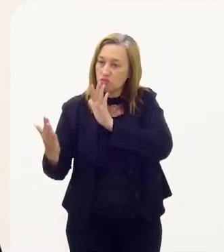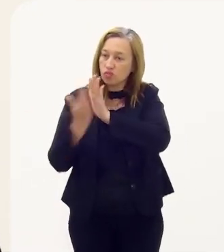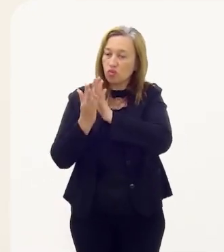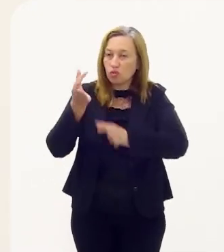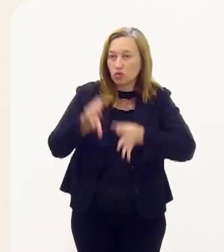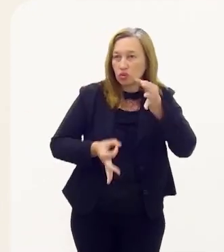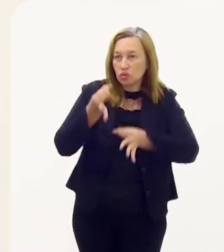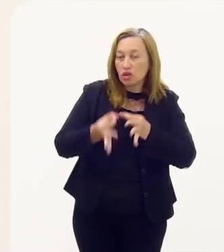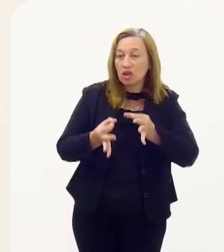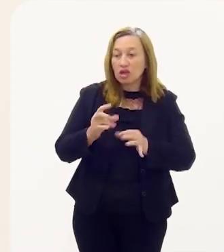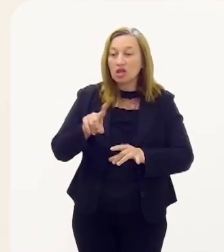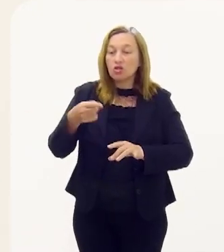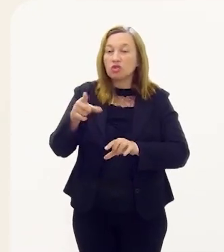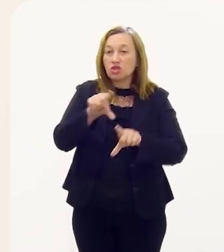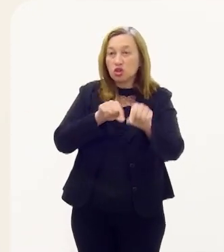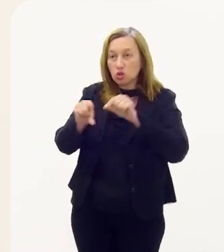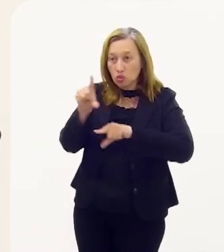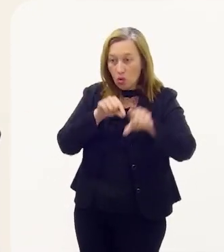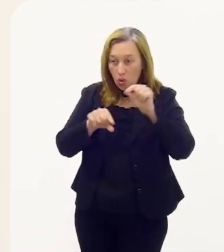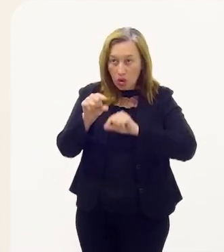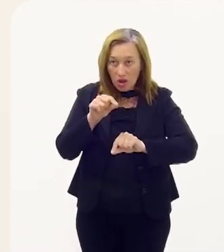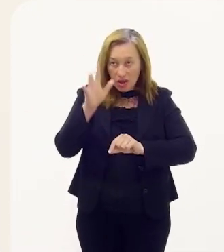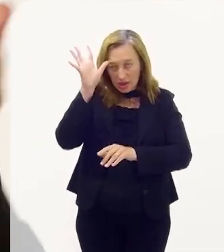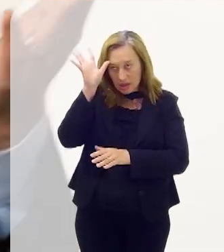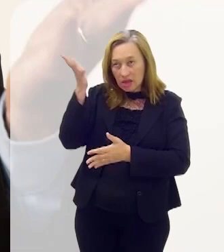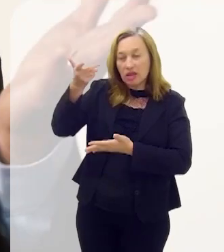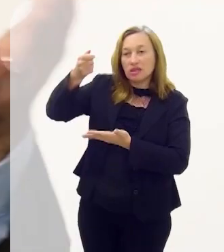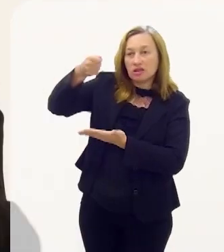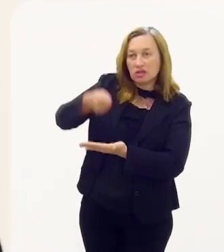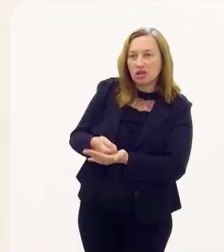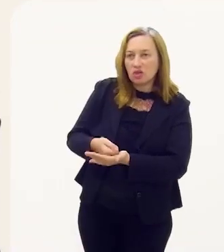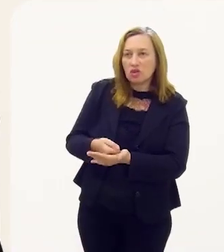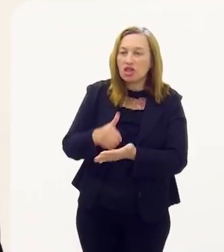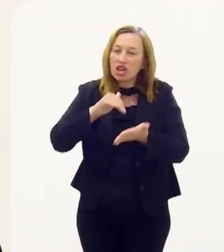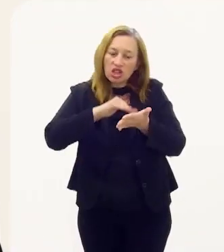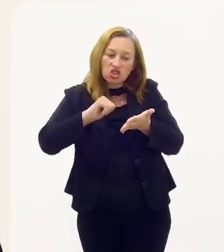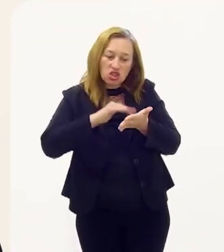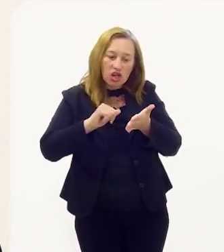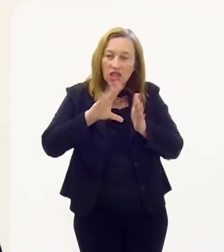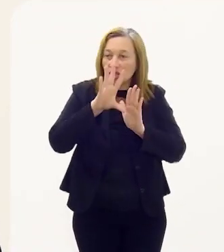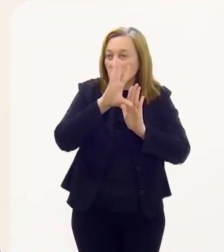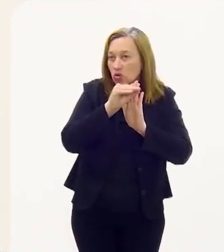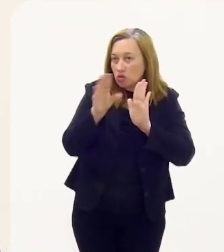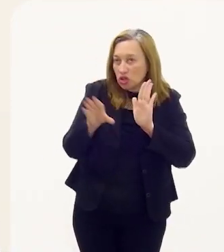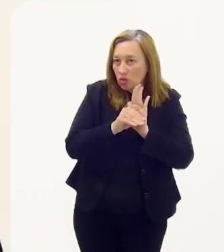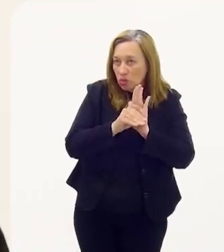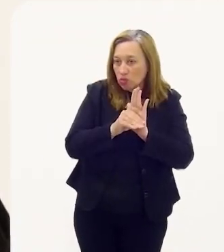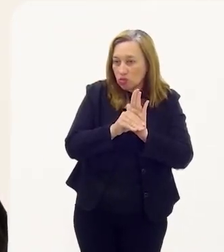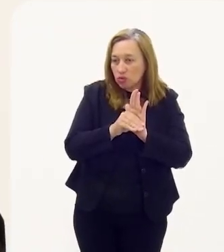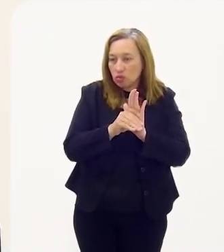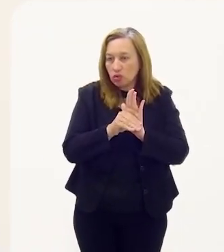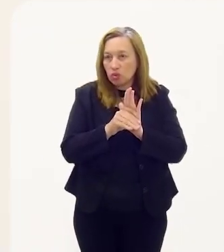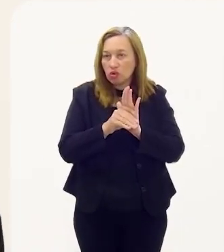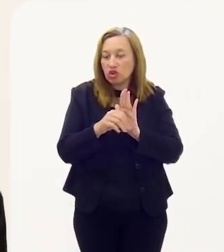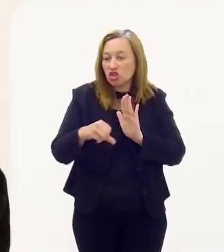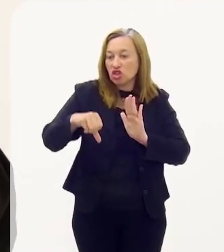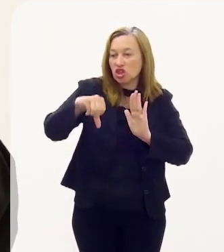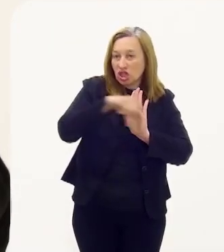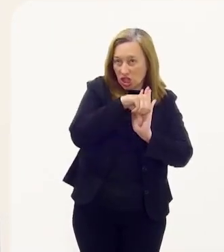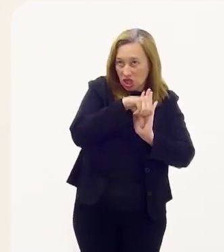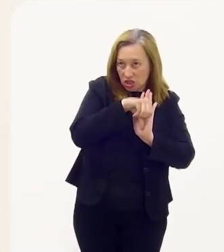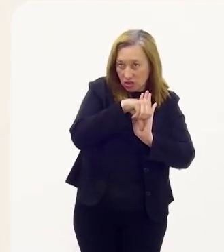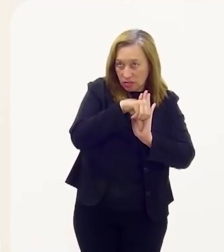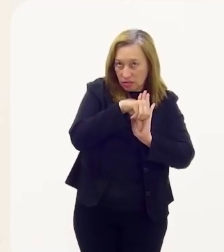questões a partir das suas decisões, né? Por exemplo, retirada de conteúdo impróprio, que